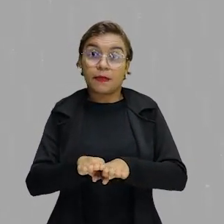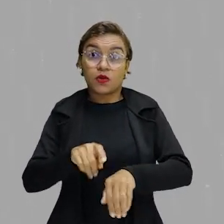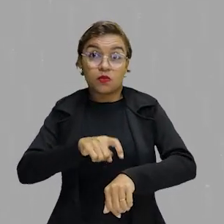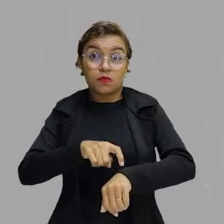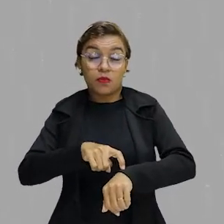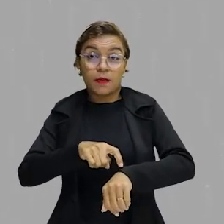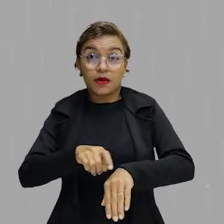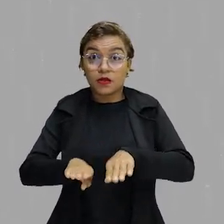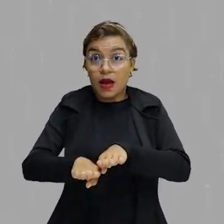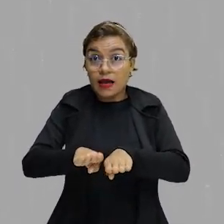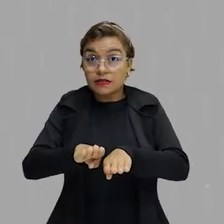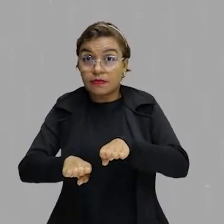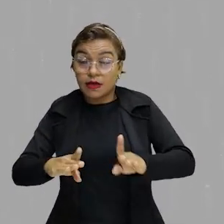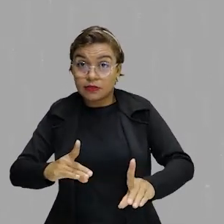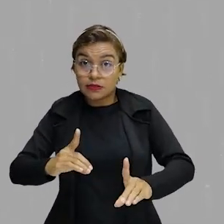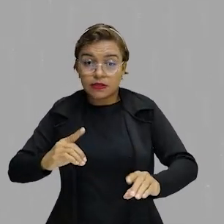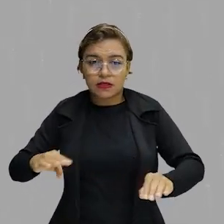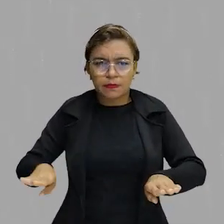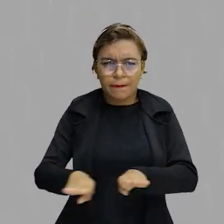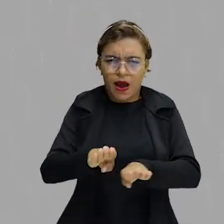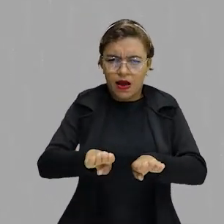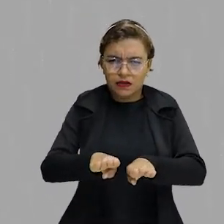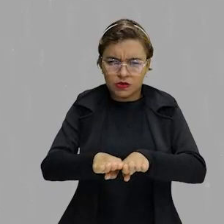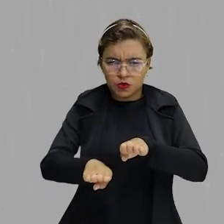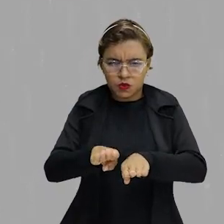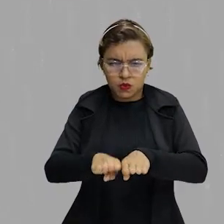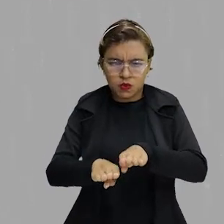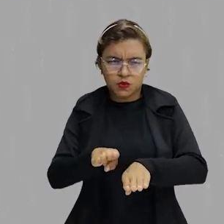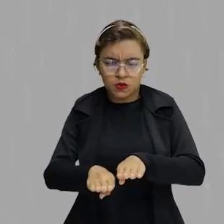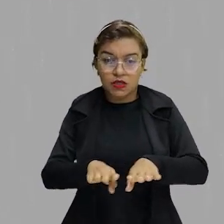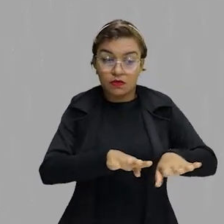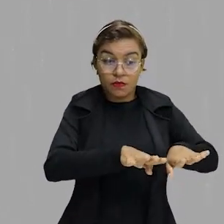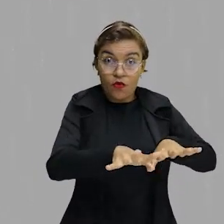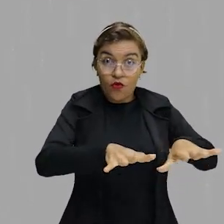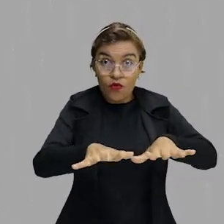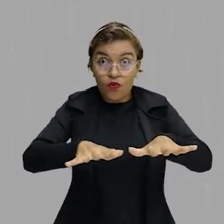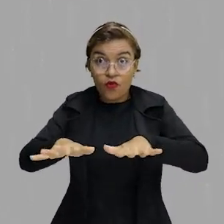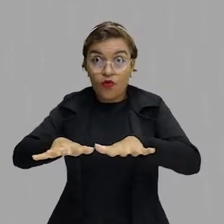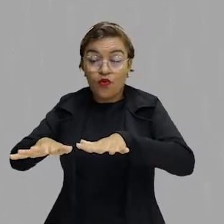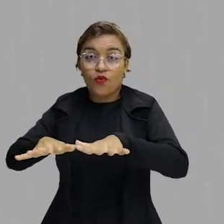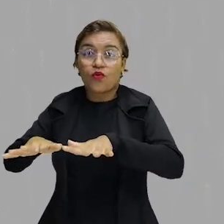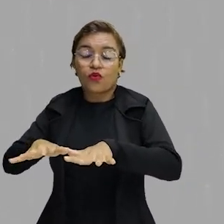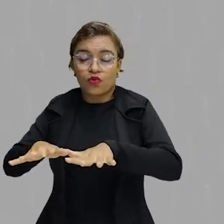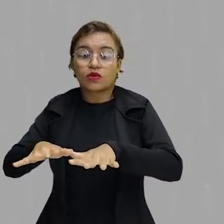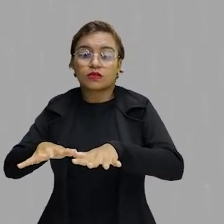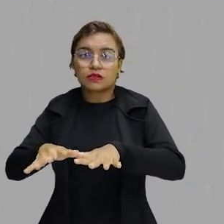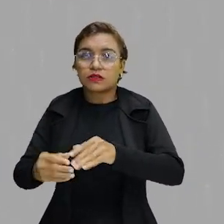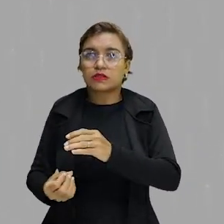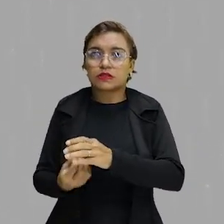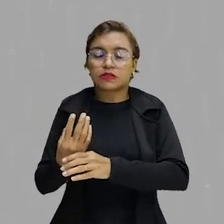importante, com movimento horizontal, tá? Responsáveis pela formação